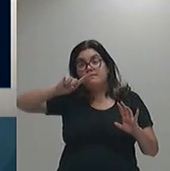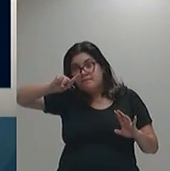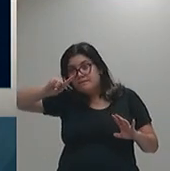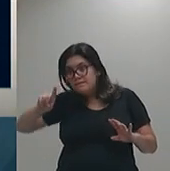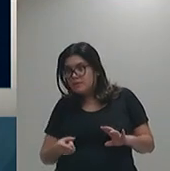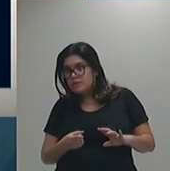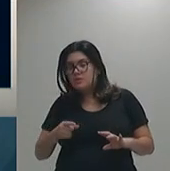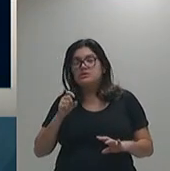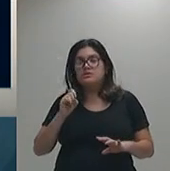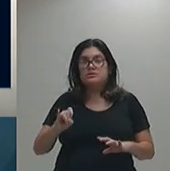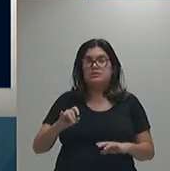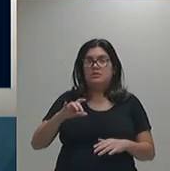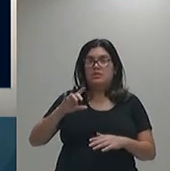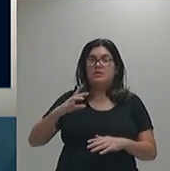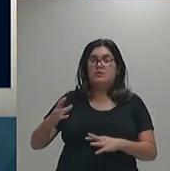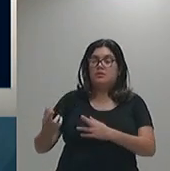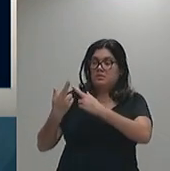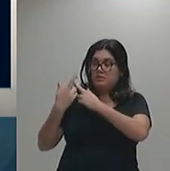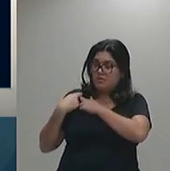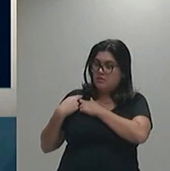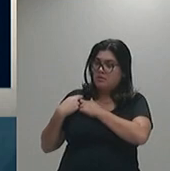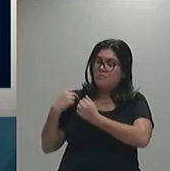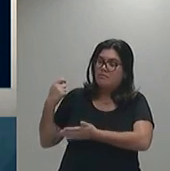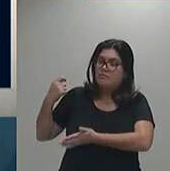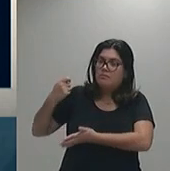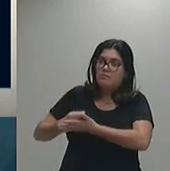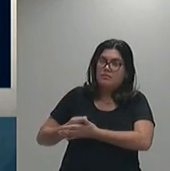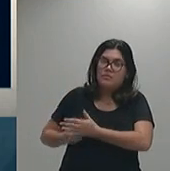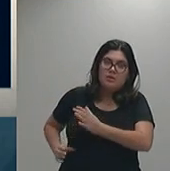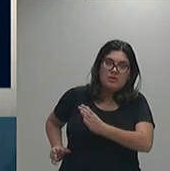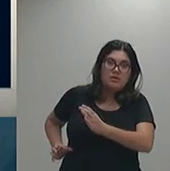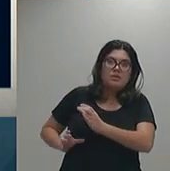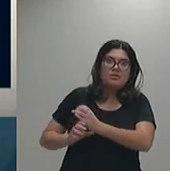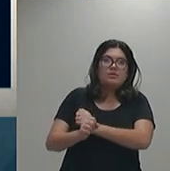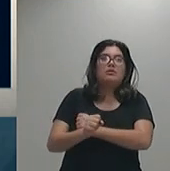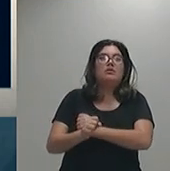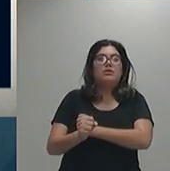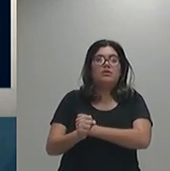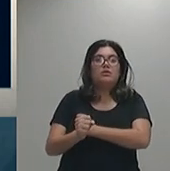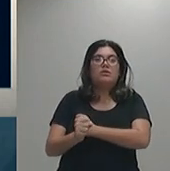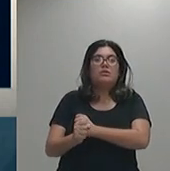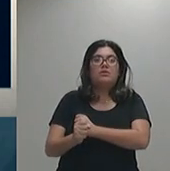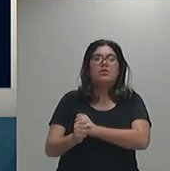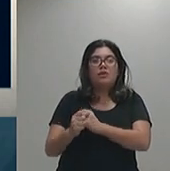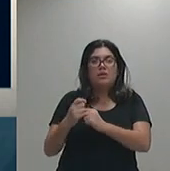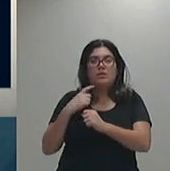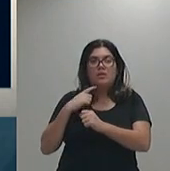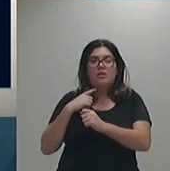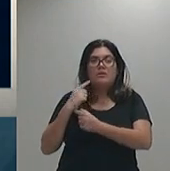que o titular arq integralmente com a contraprestação devida